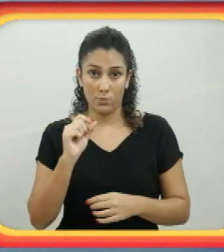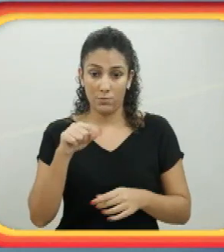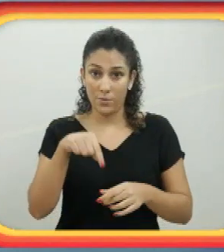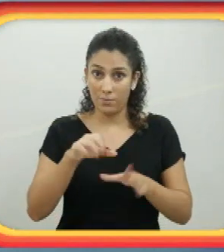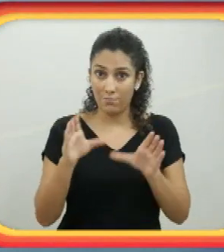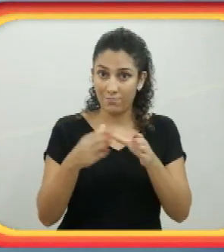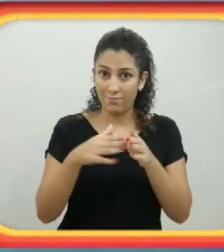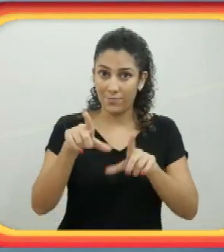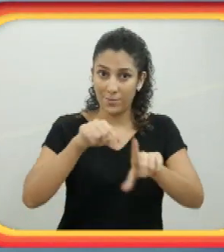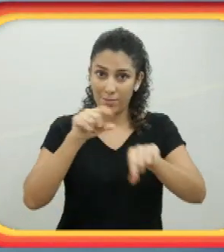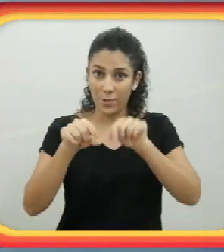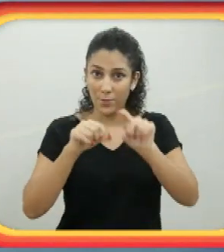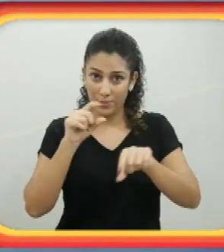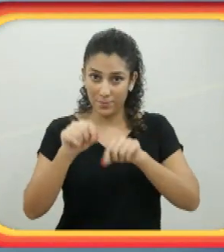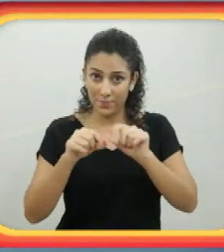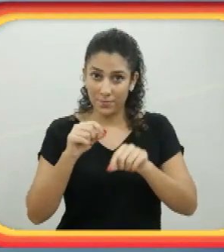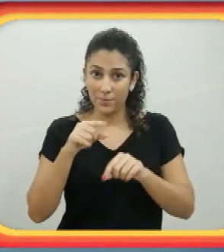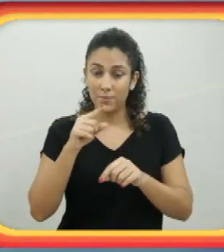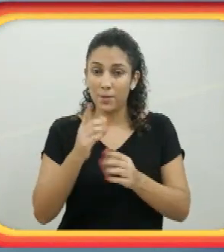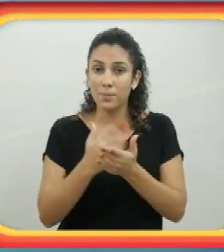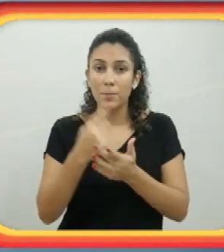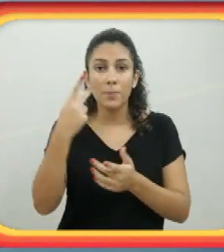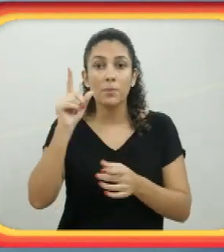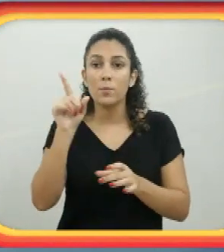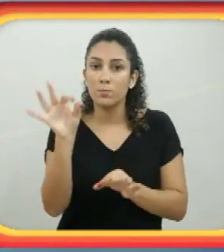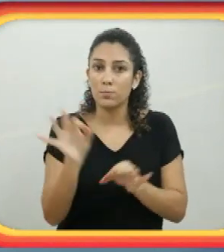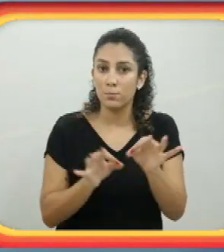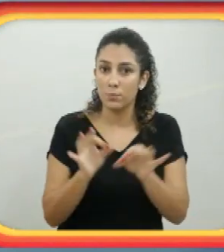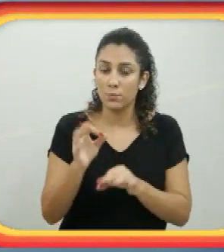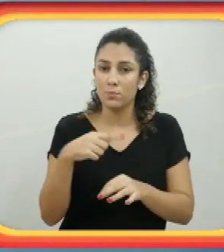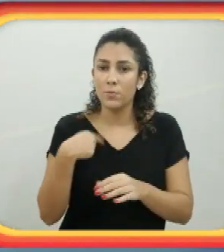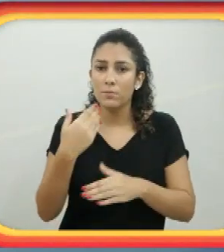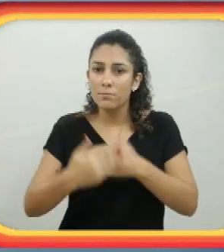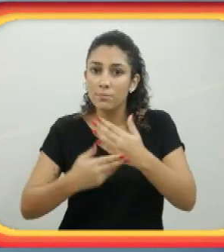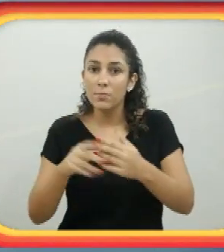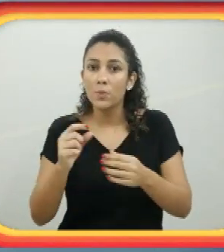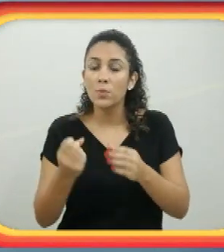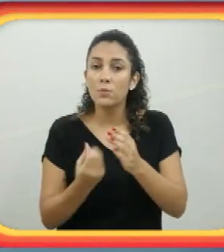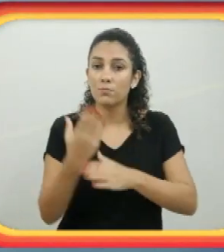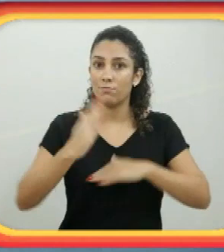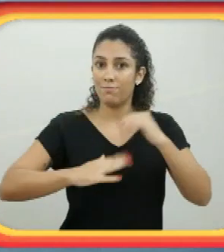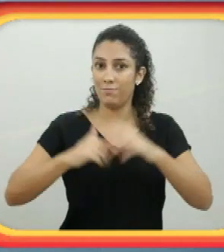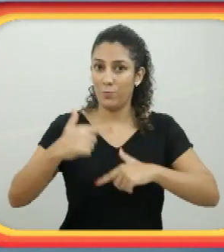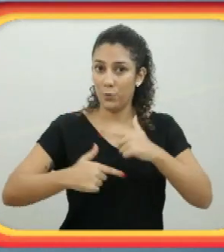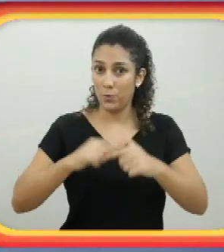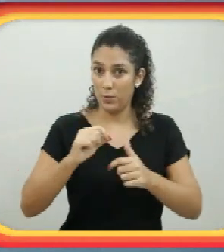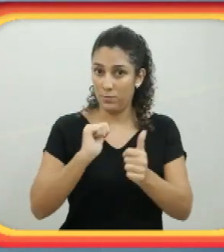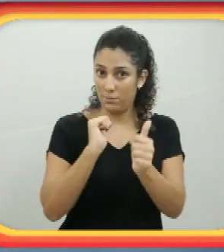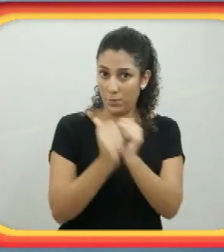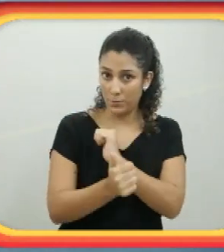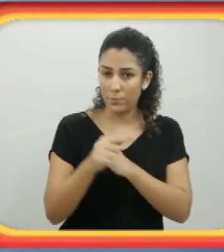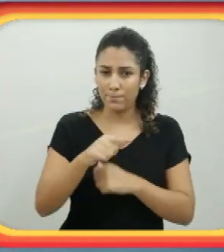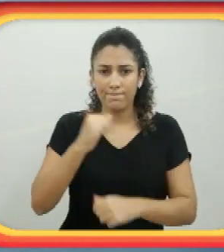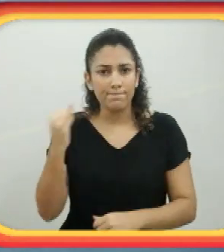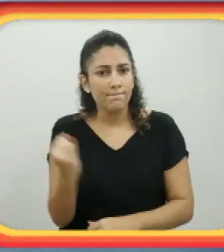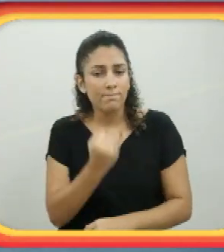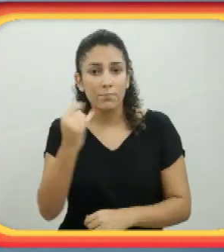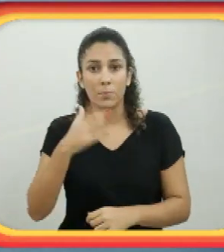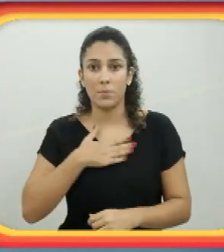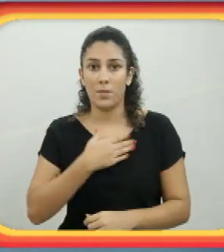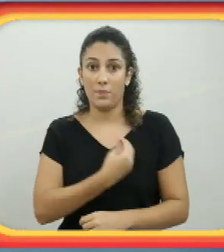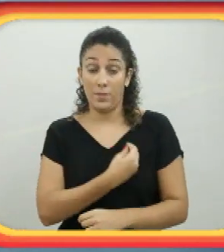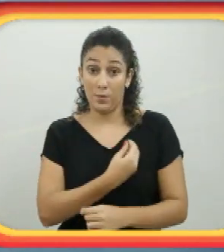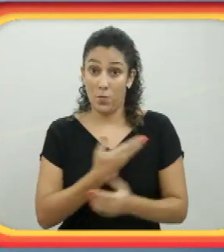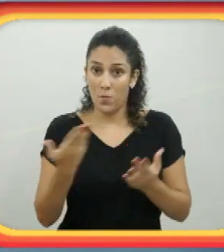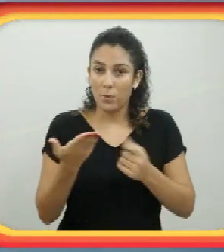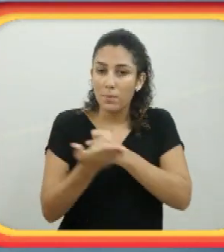fazer parte dessa seleção, fazer parte de todo um projeto que a gente tem traçado em função do